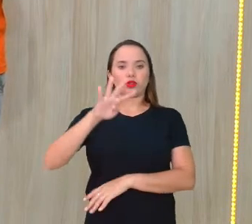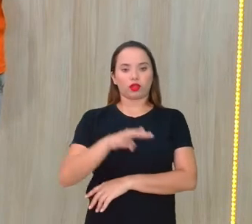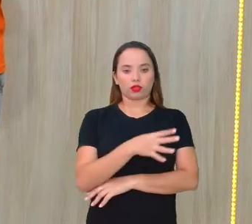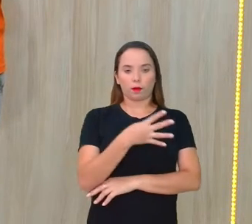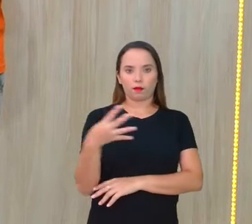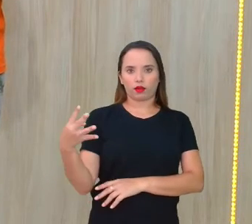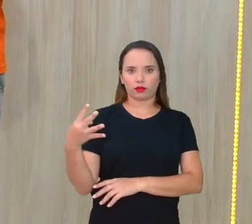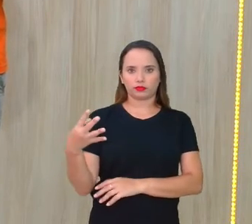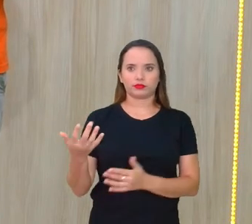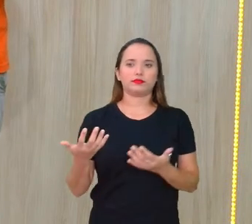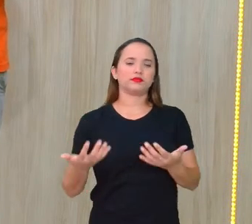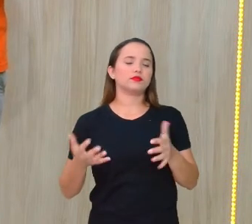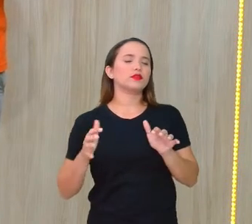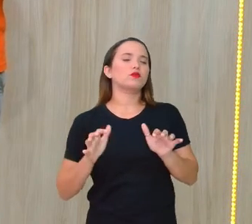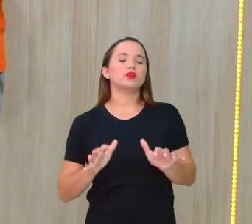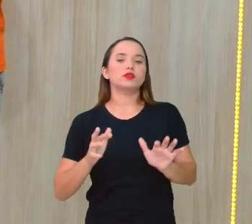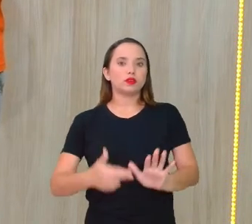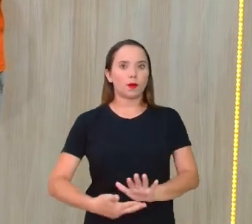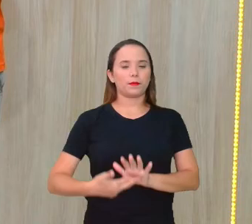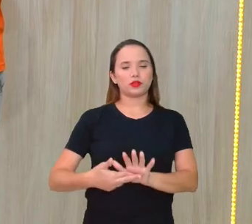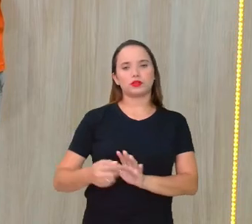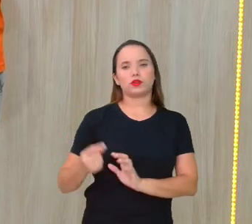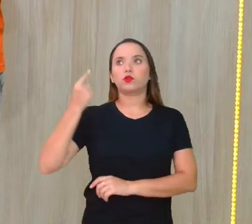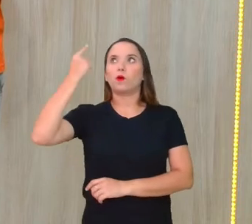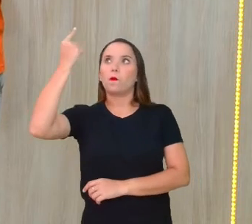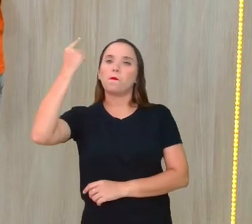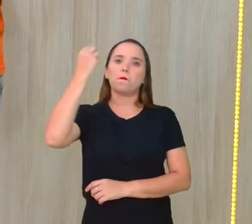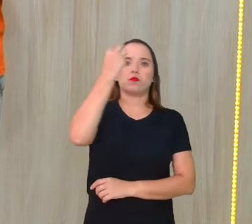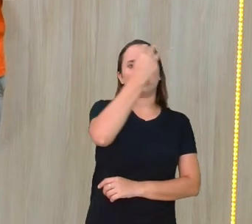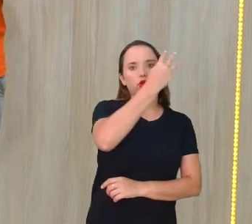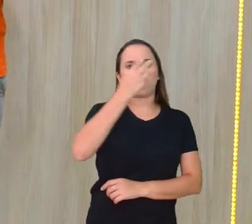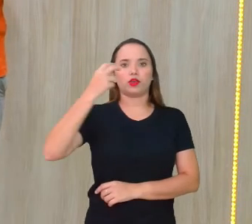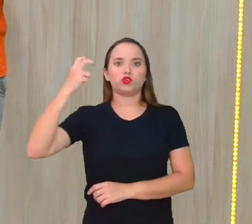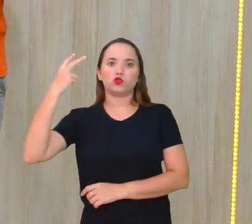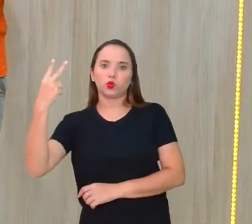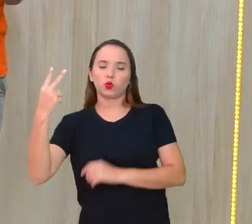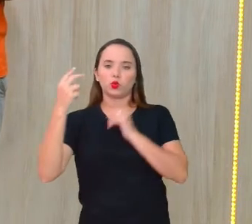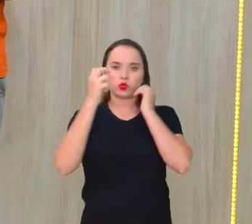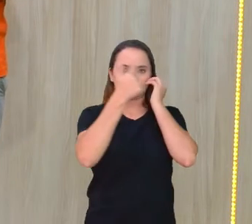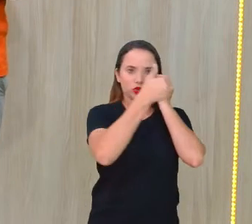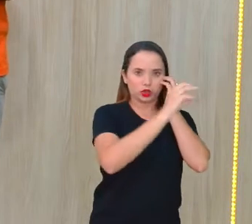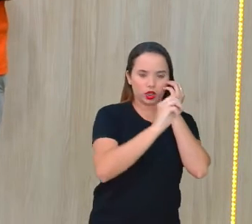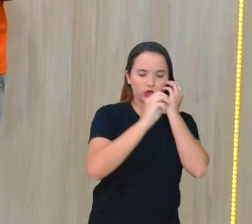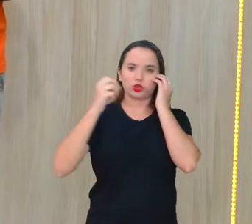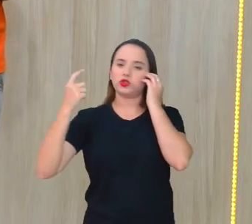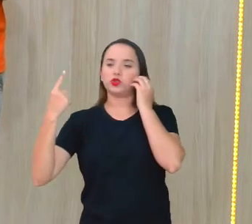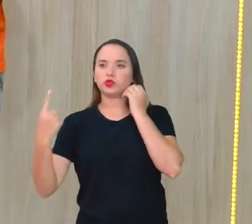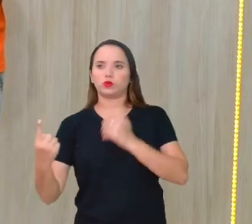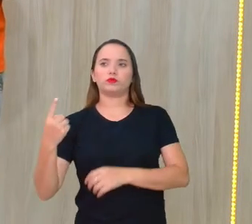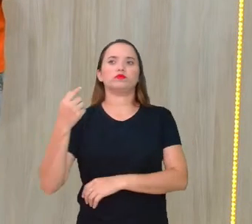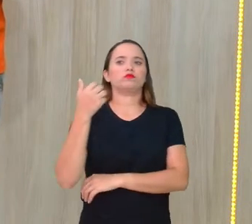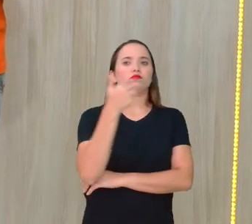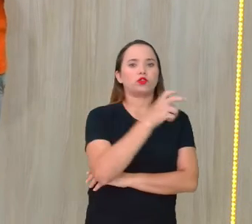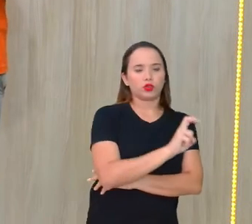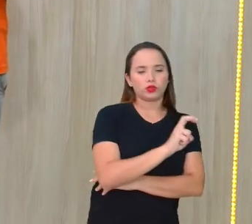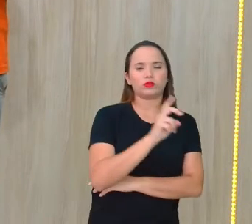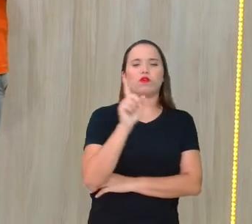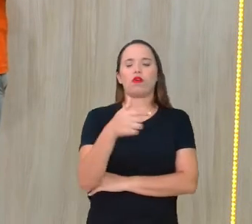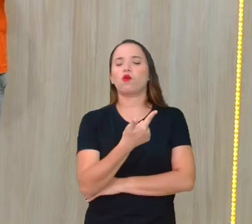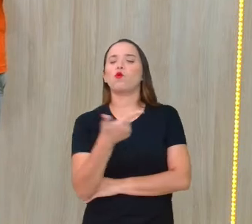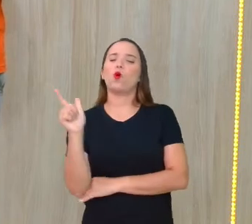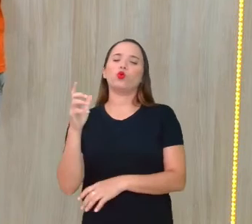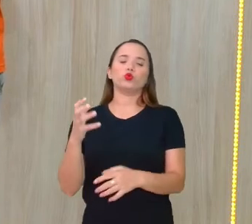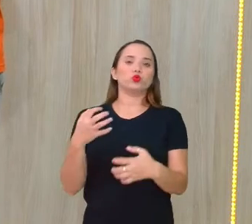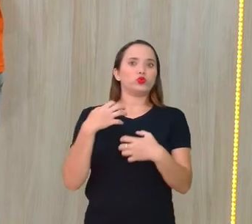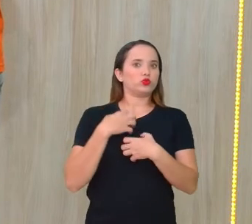ó, uma quantidade de farinha, 3 pães, duas quantidades, 10 pães e 3 quantidades, 15 pães. Então, é uma outra